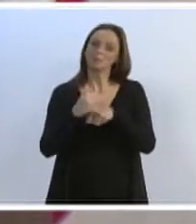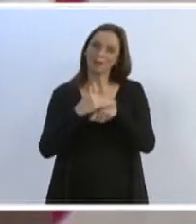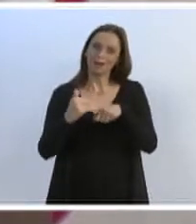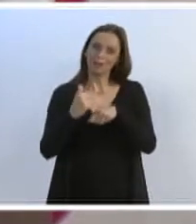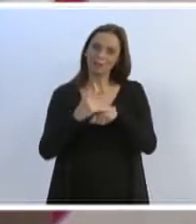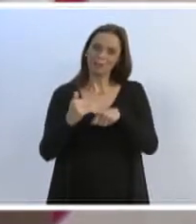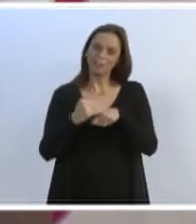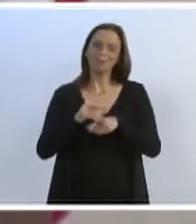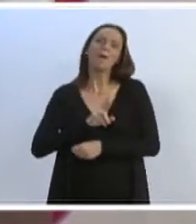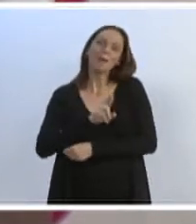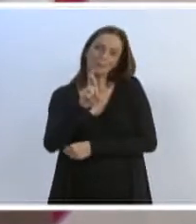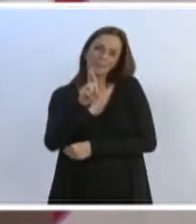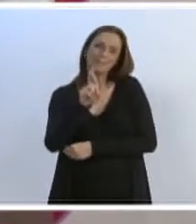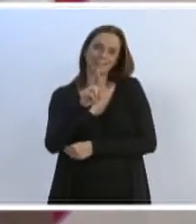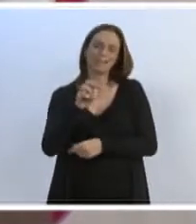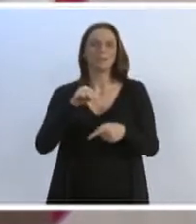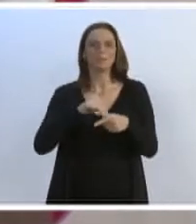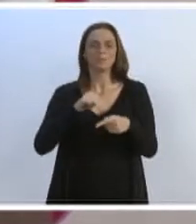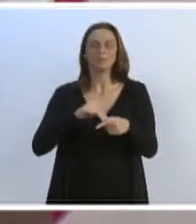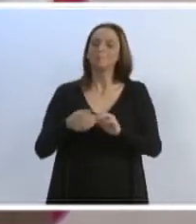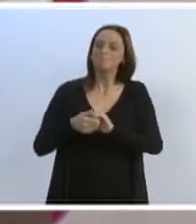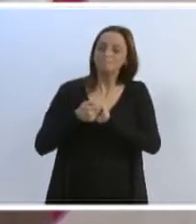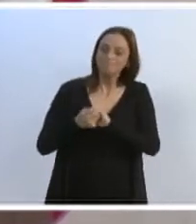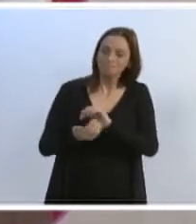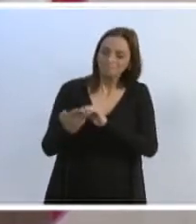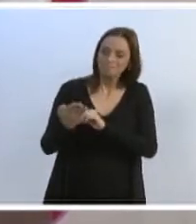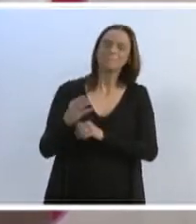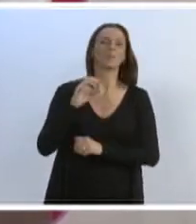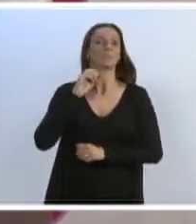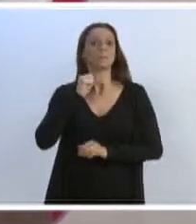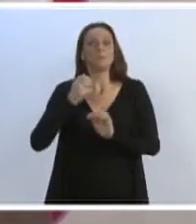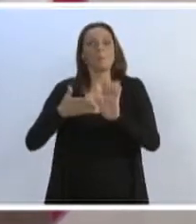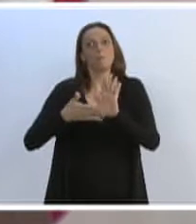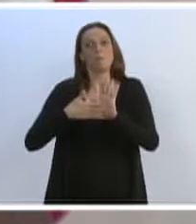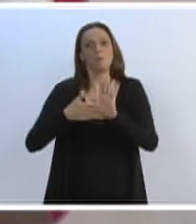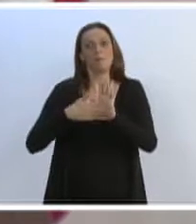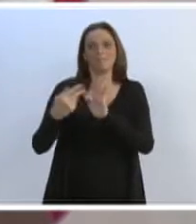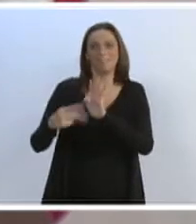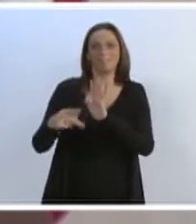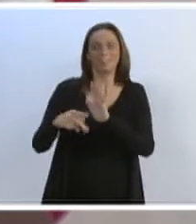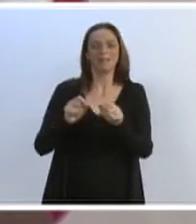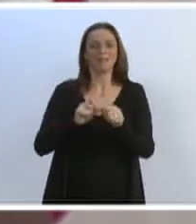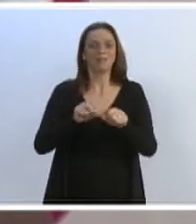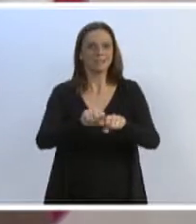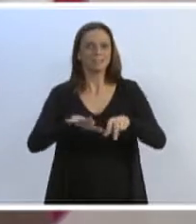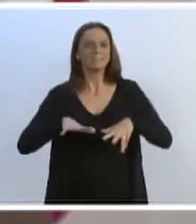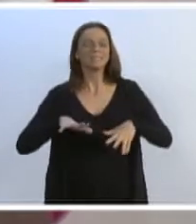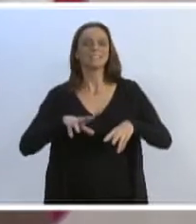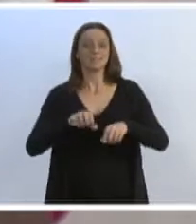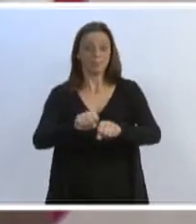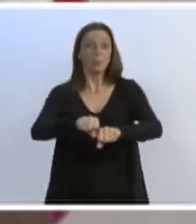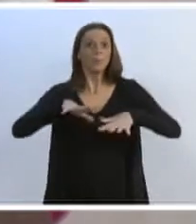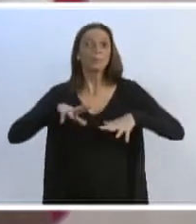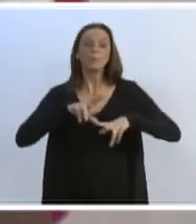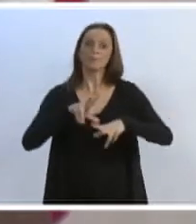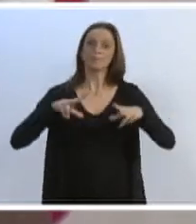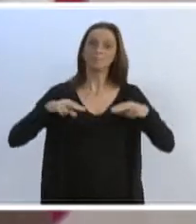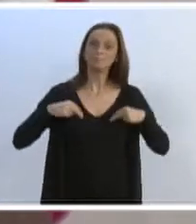aqui presentes, ao Félix Tais, ao professor Vitor Fernando Sassi, saudar também o Rodrigo Ramos, presidente da